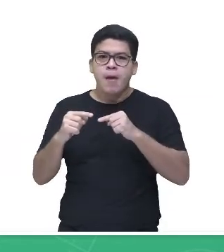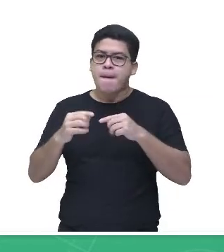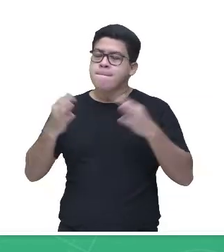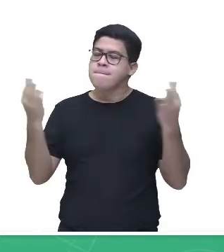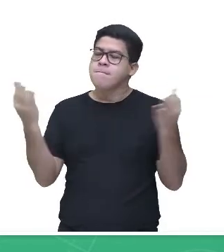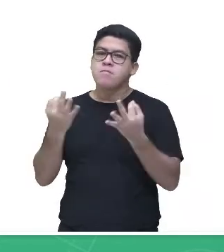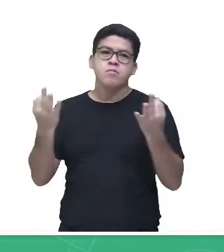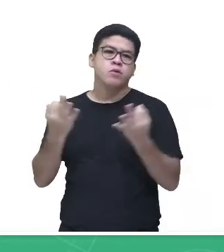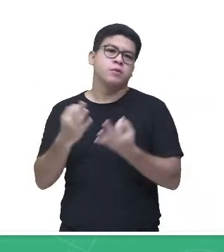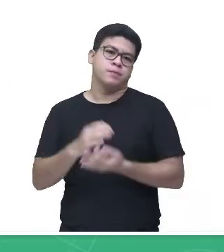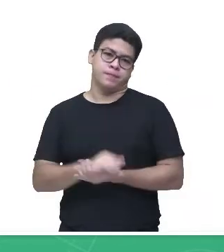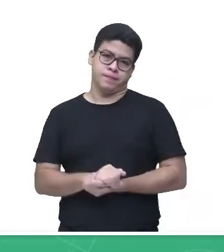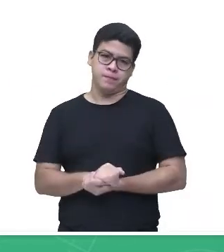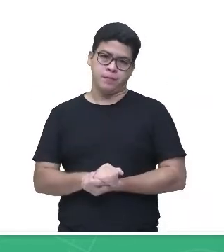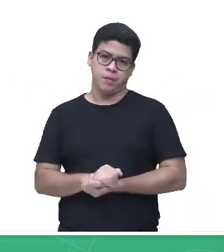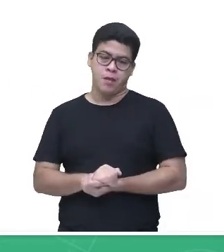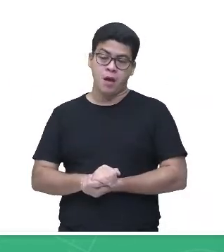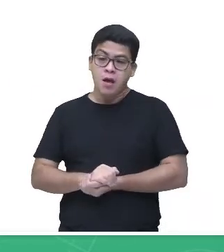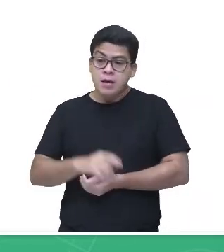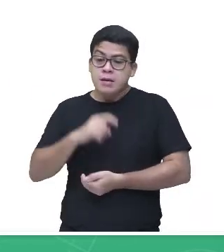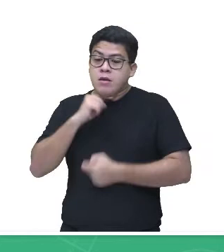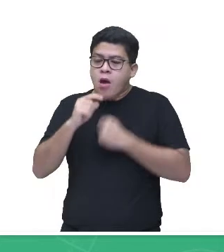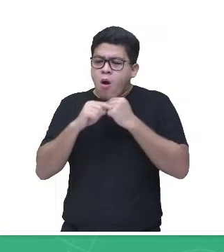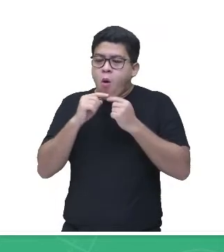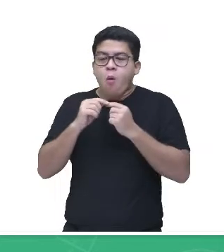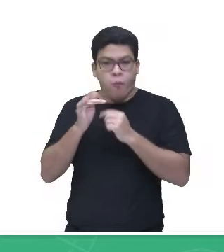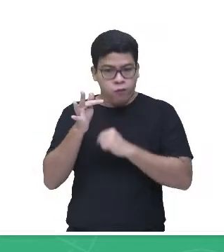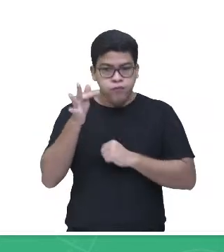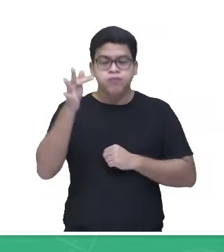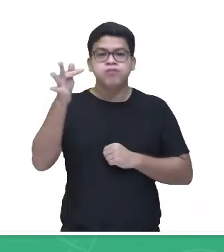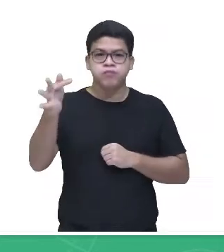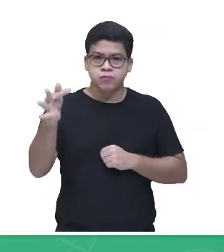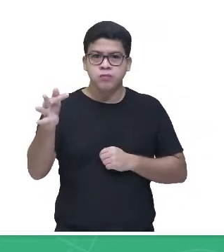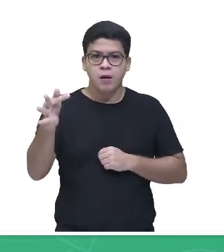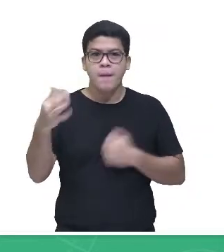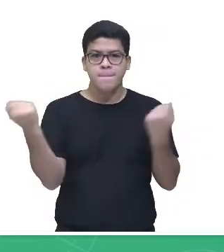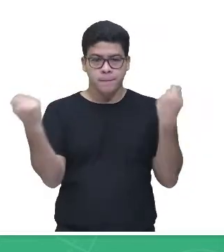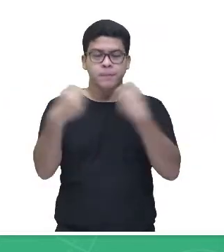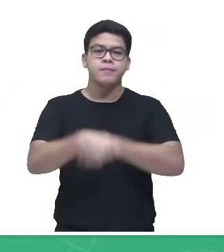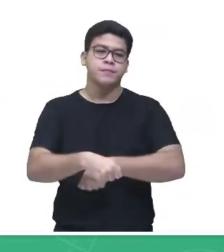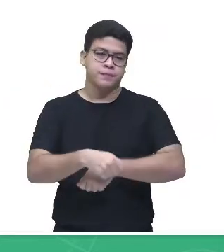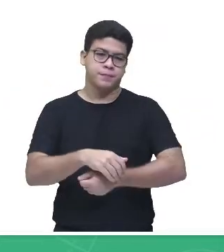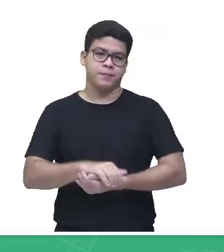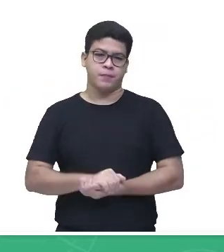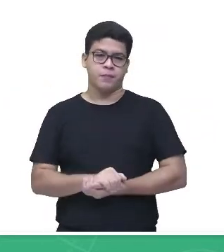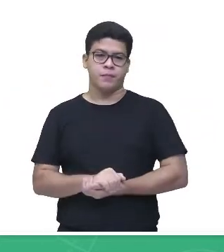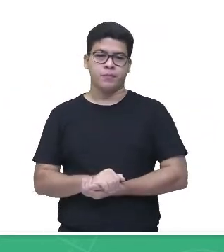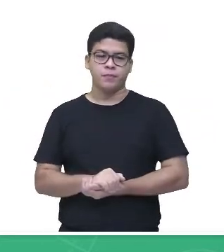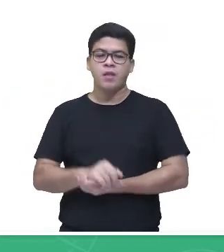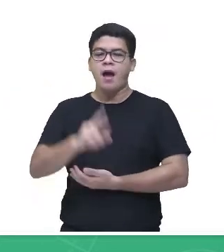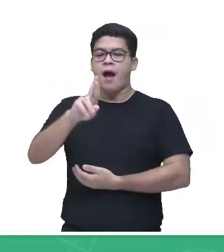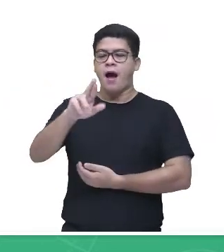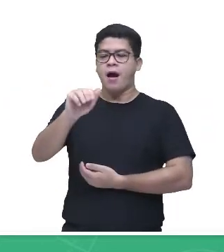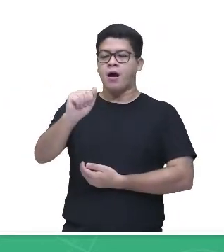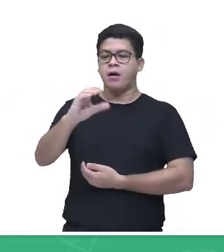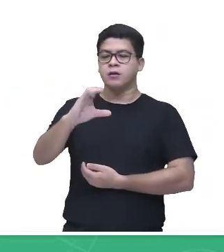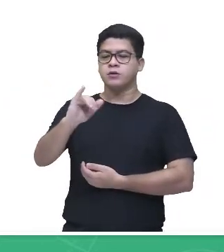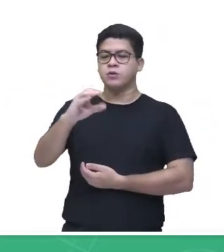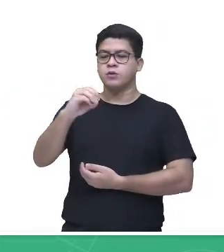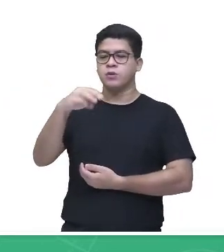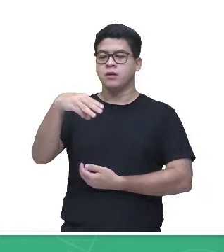vai além. Então, ele trouxe o que nós chamamos de racionalismo. Ele vai unir